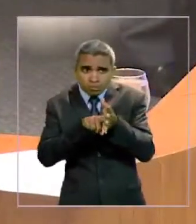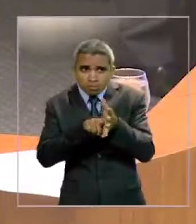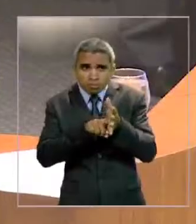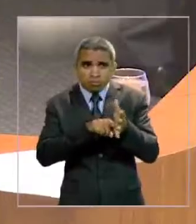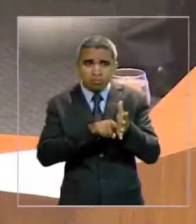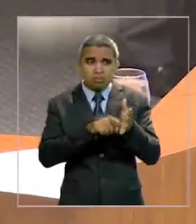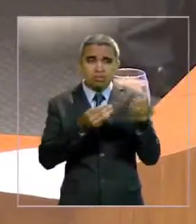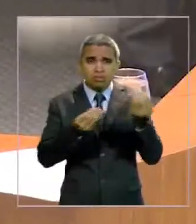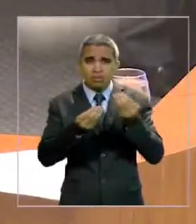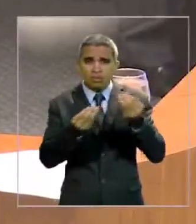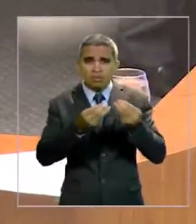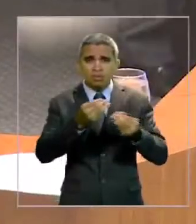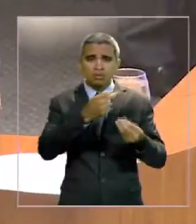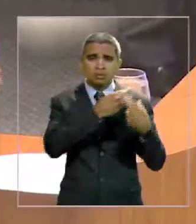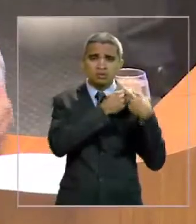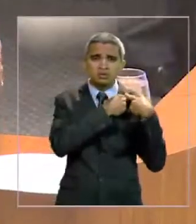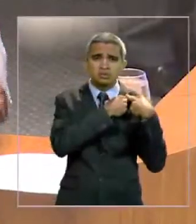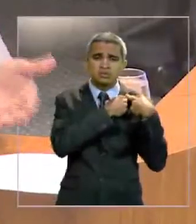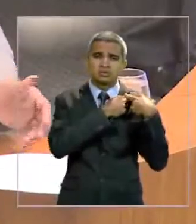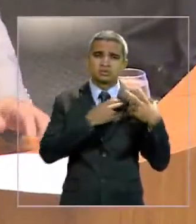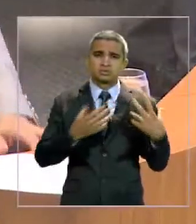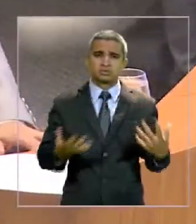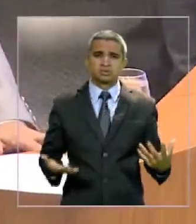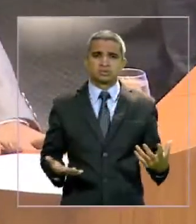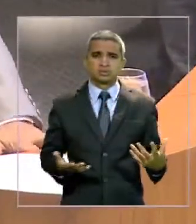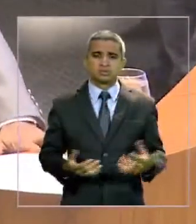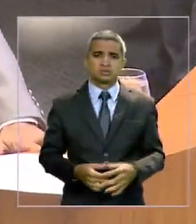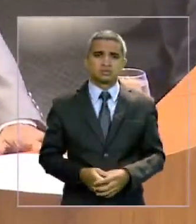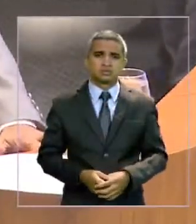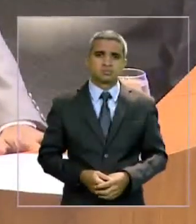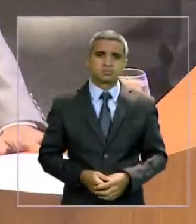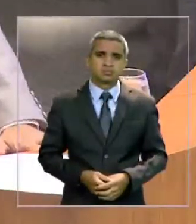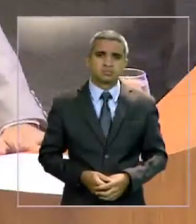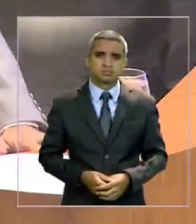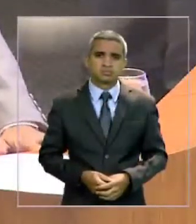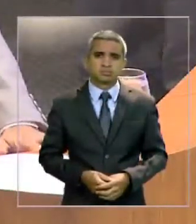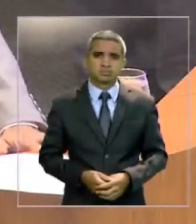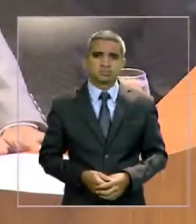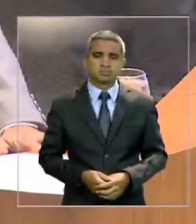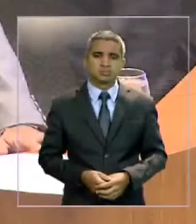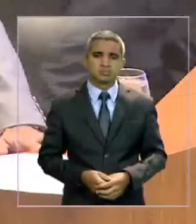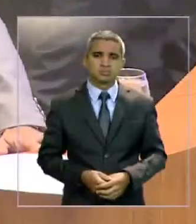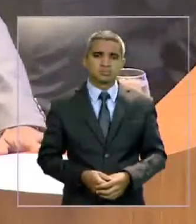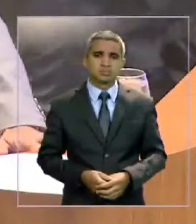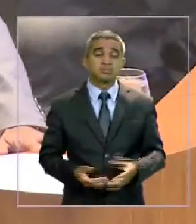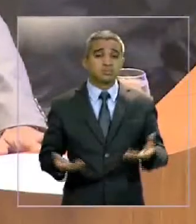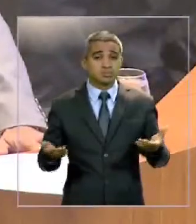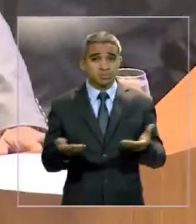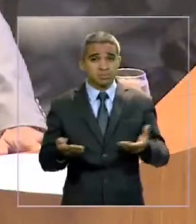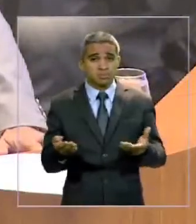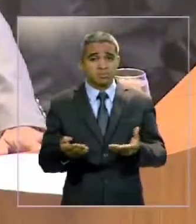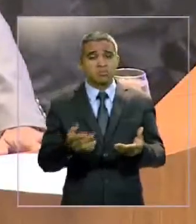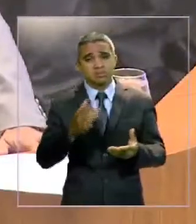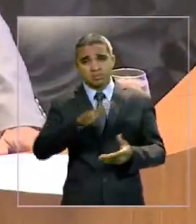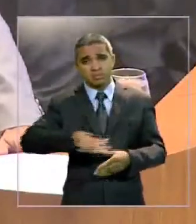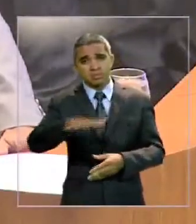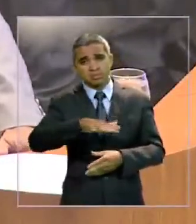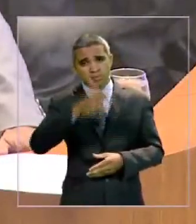Não é do meu bloco. O senhor pode estar os 5 minutos da liderança. Pelo tempo da liderança? Pronto, é o tempo que eu tenho para concluir.